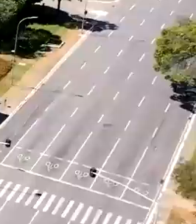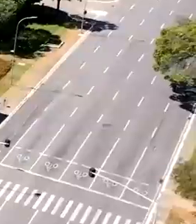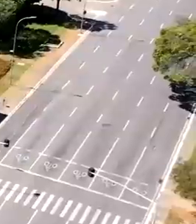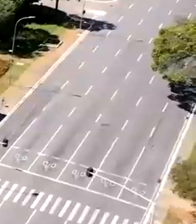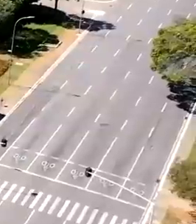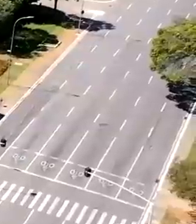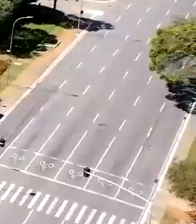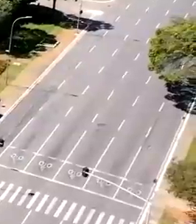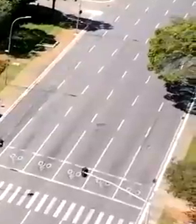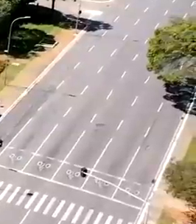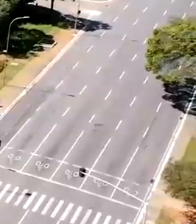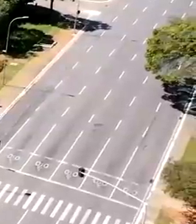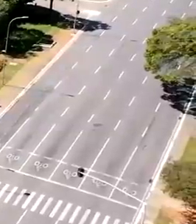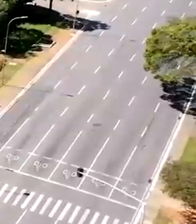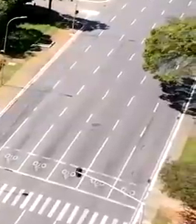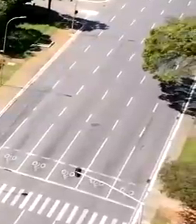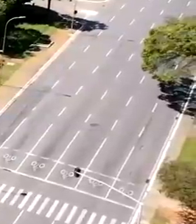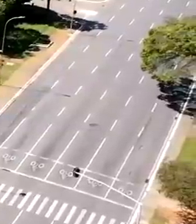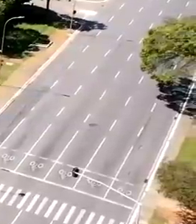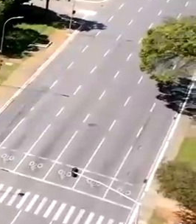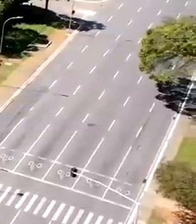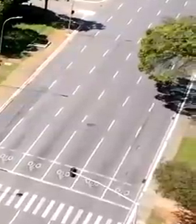E aí